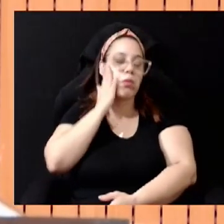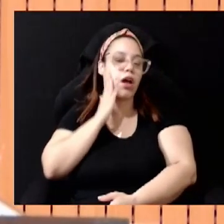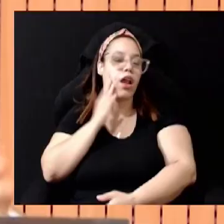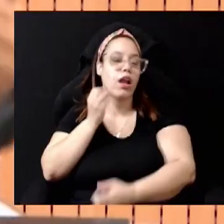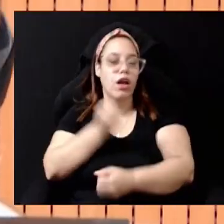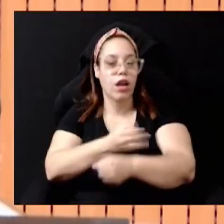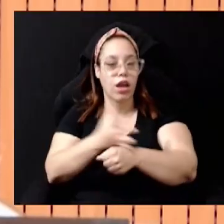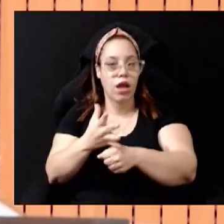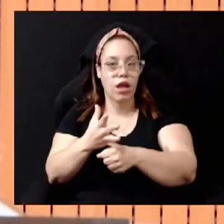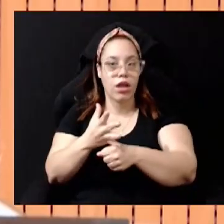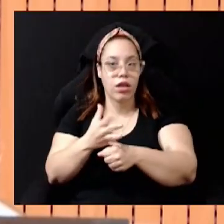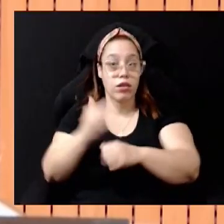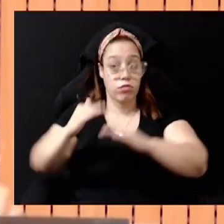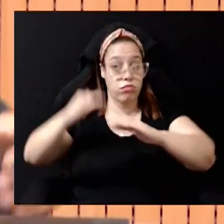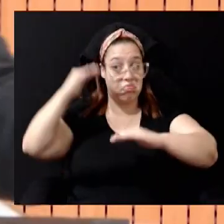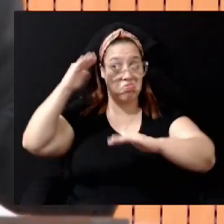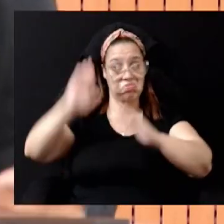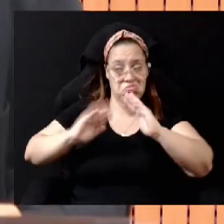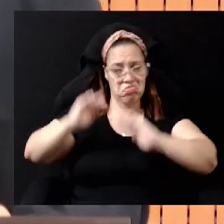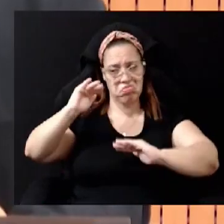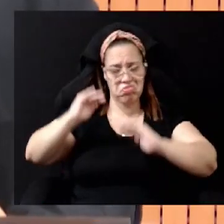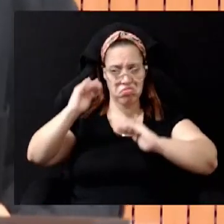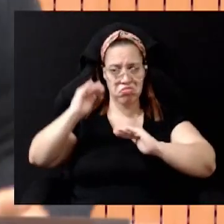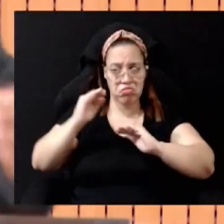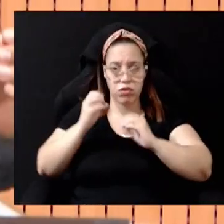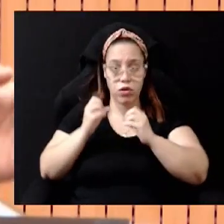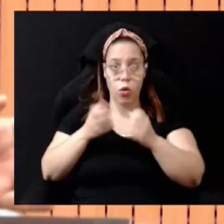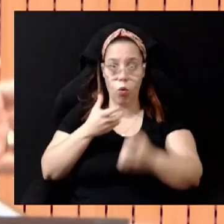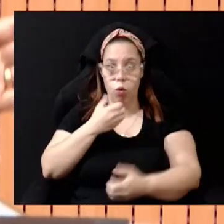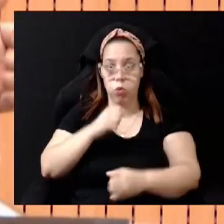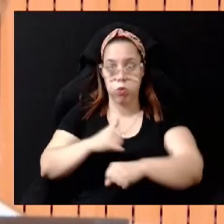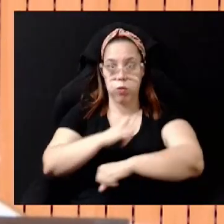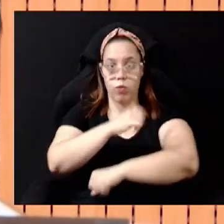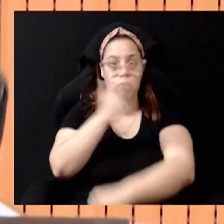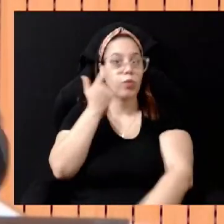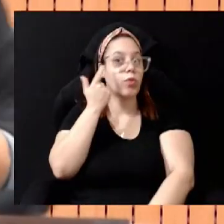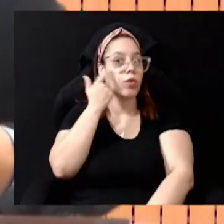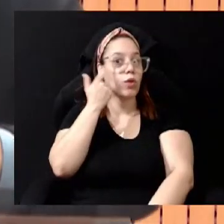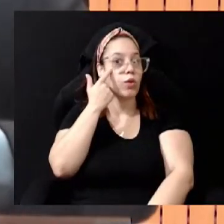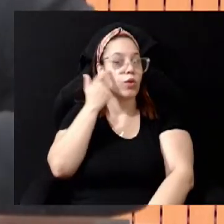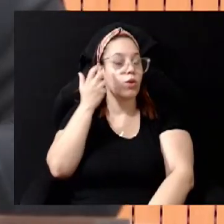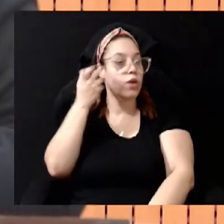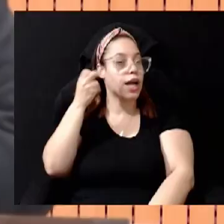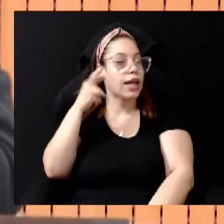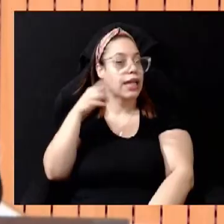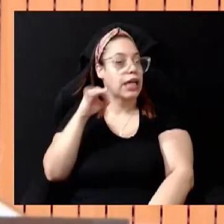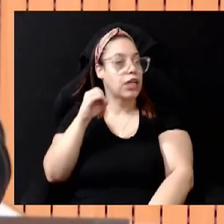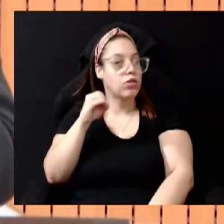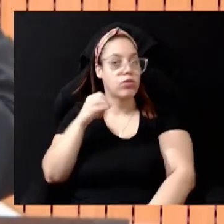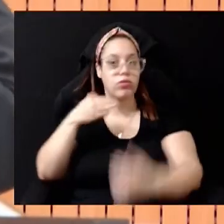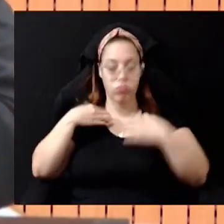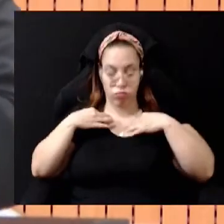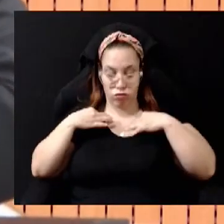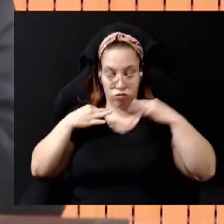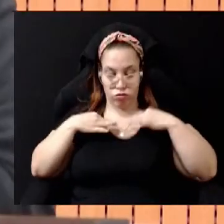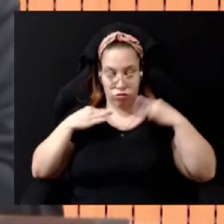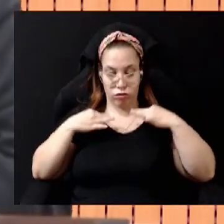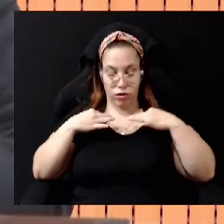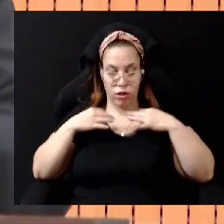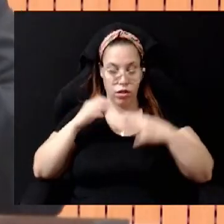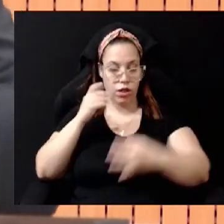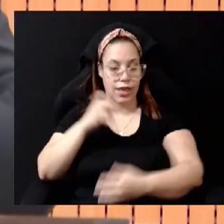estatura mediana, uma pessoa gorda, de olhos e cabelos castanhos. Estou trajando uma camisa cinza, um